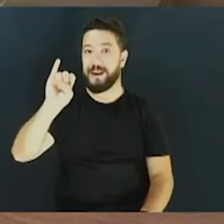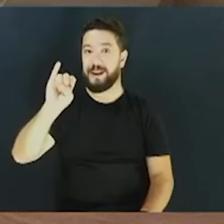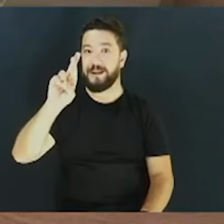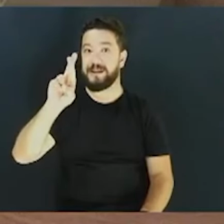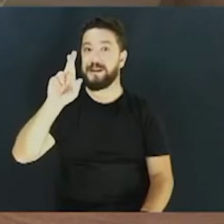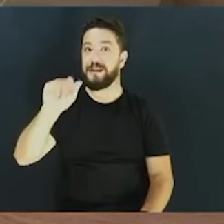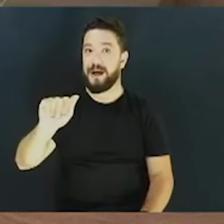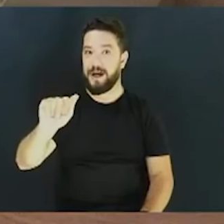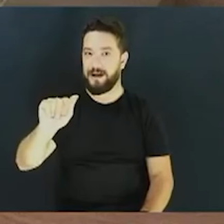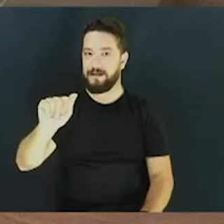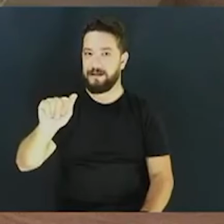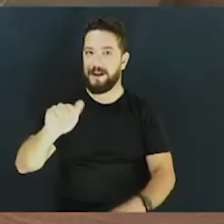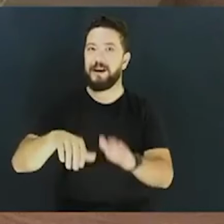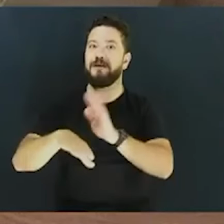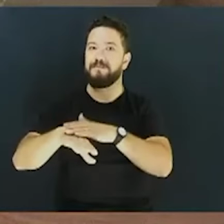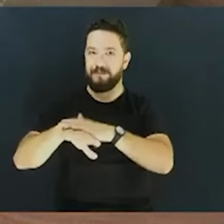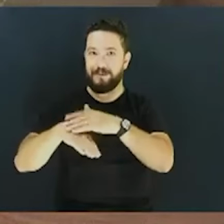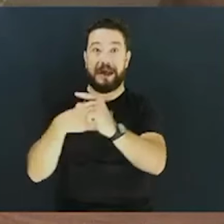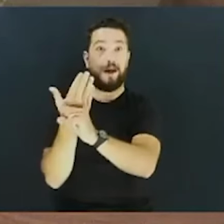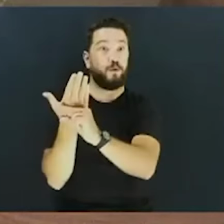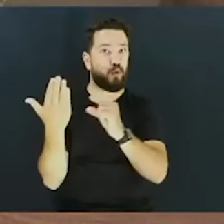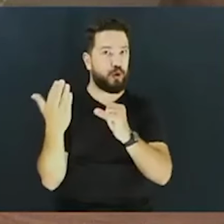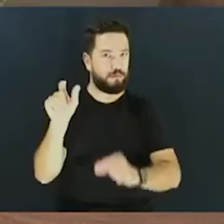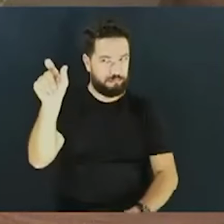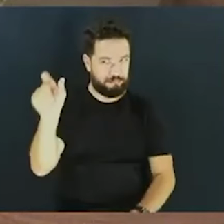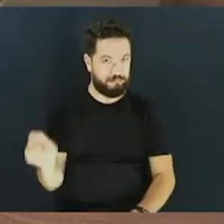O relator é que,